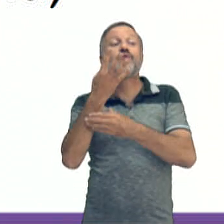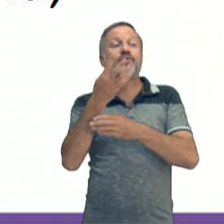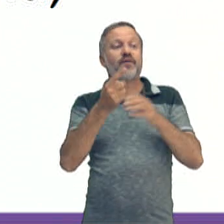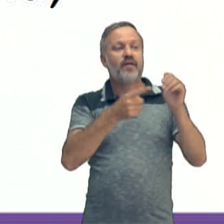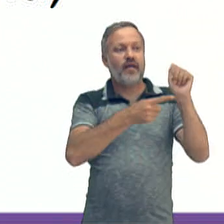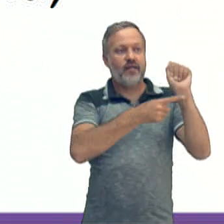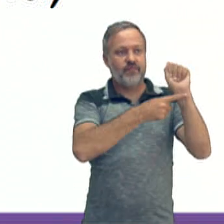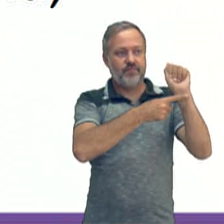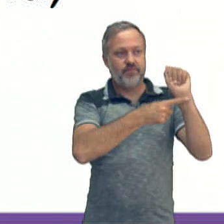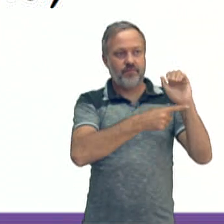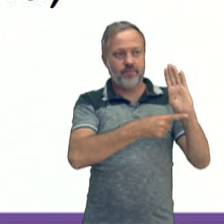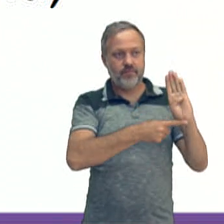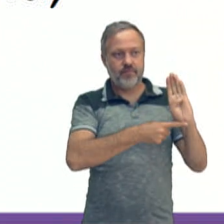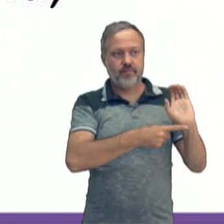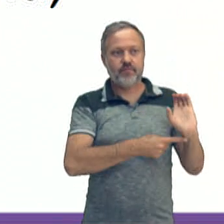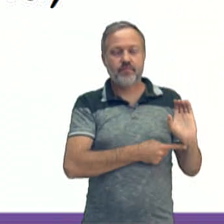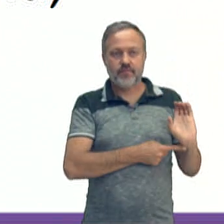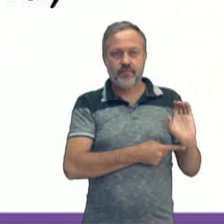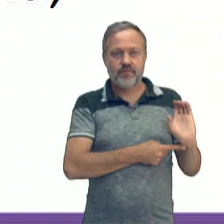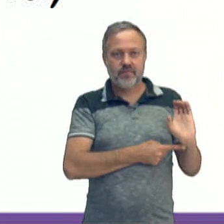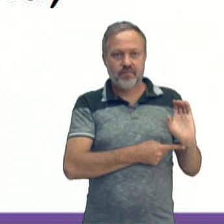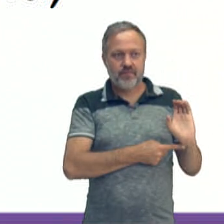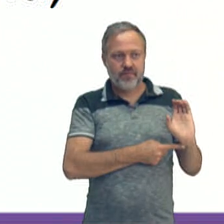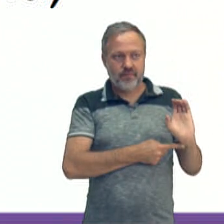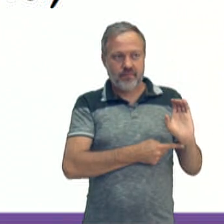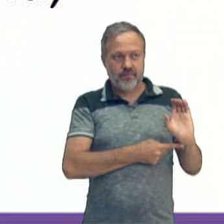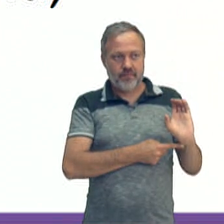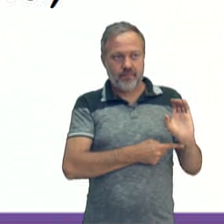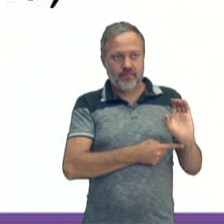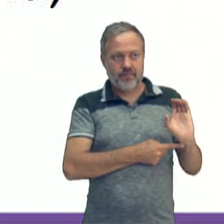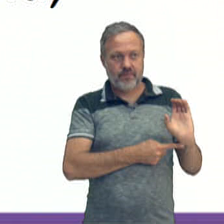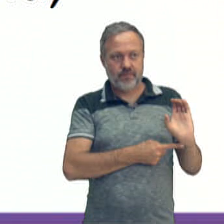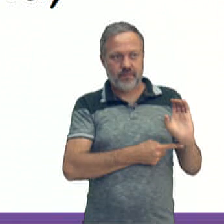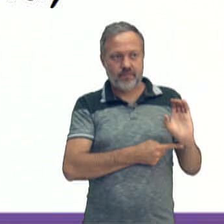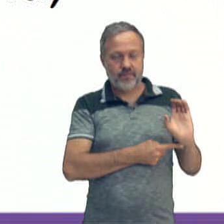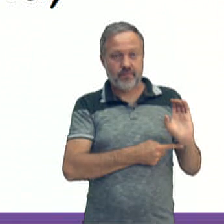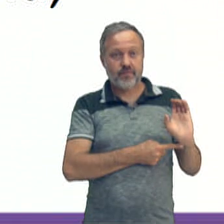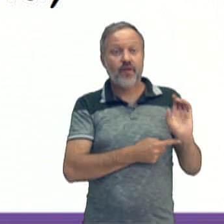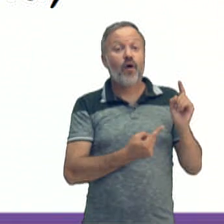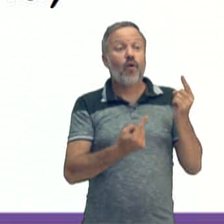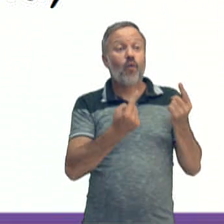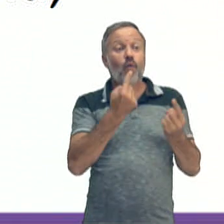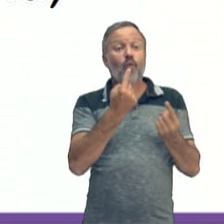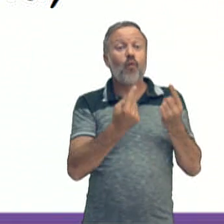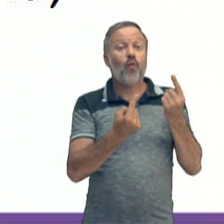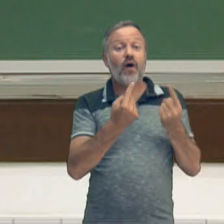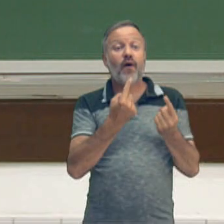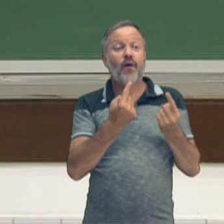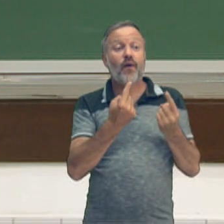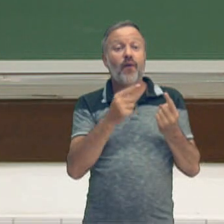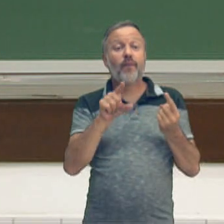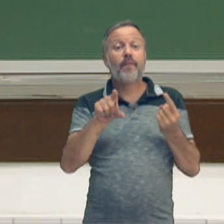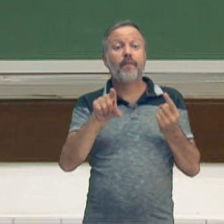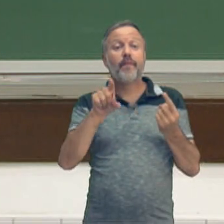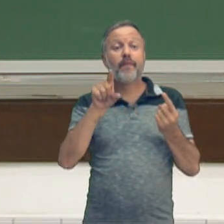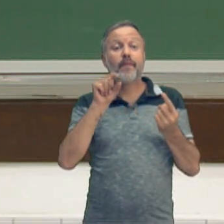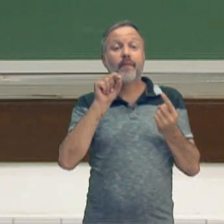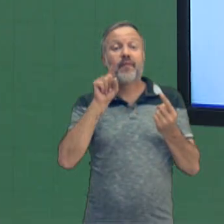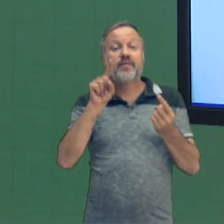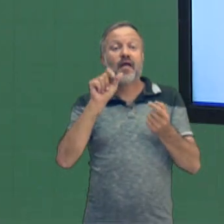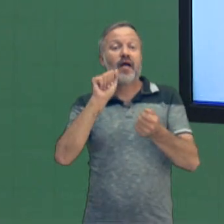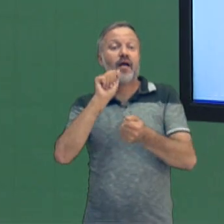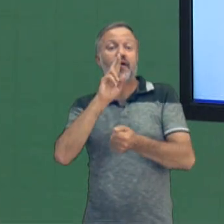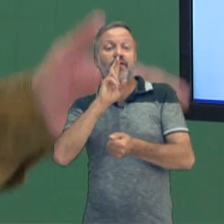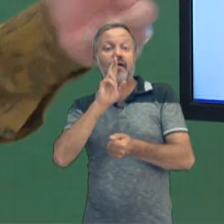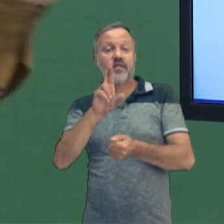Roma, letra C, a fuga de Muhammad para Medina. Qual é a resposta correta? Vamos dar um tempo